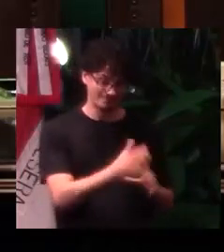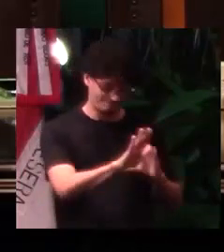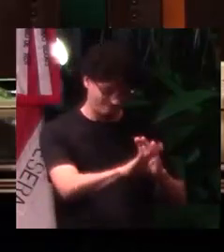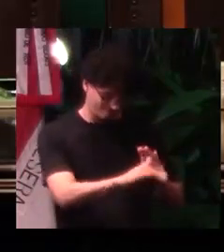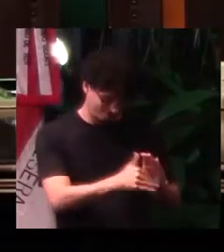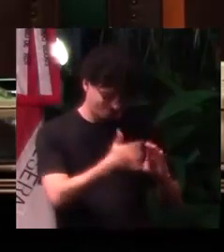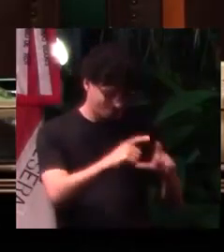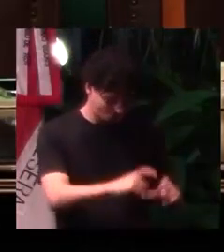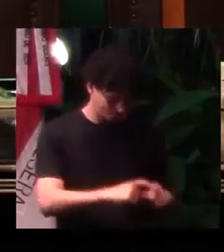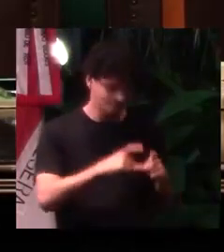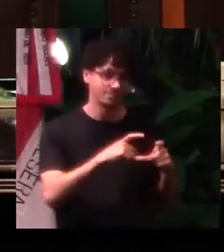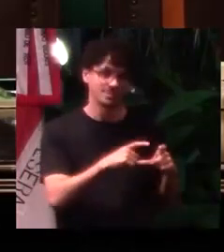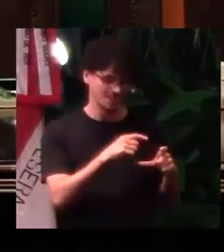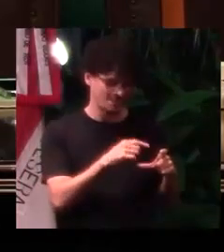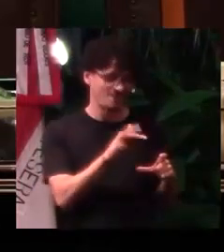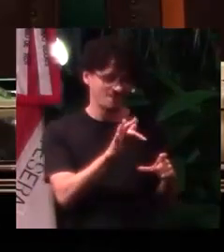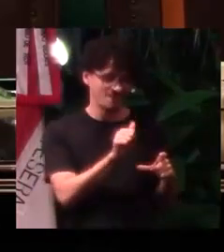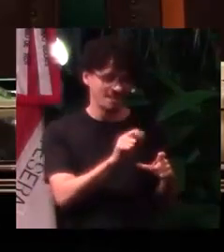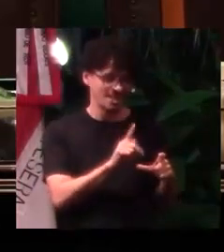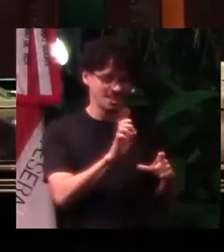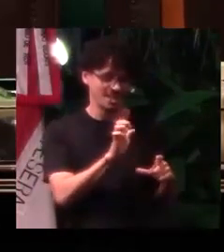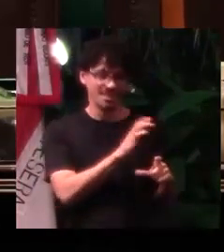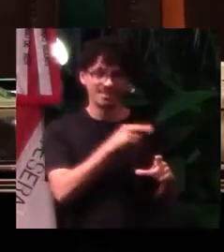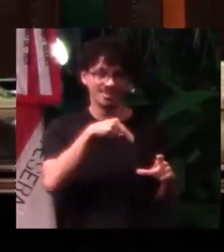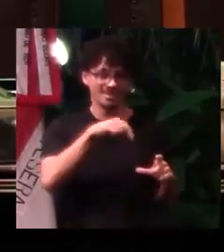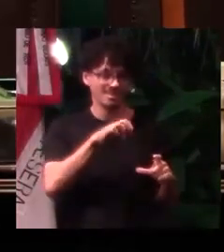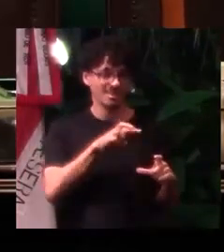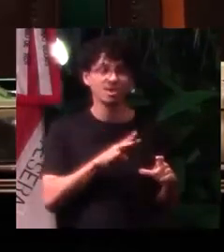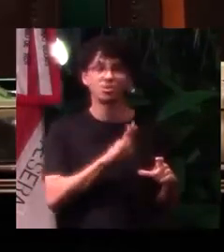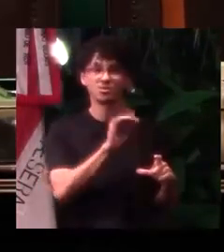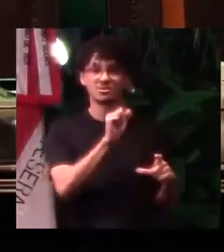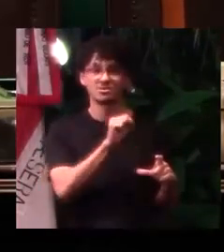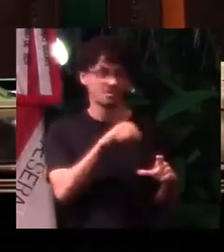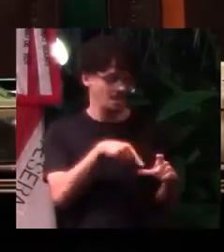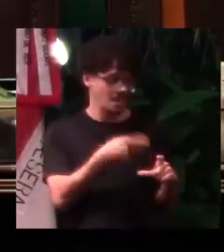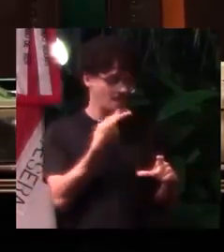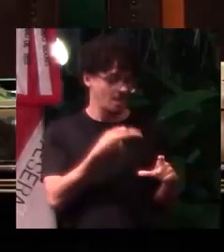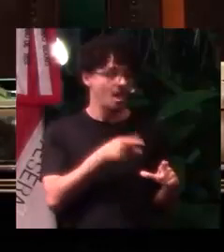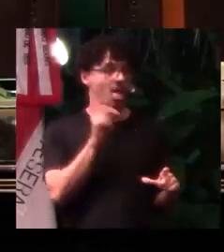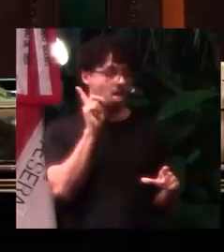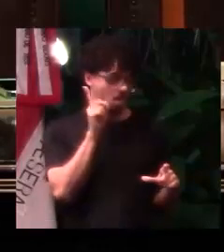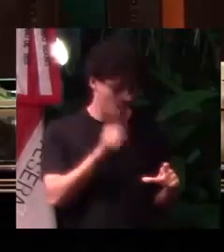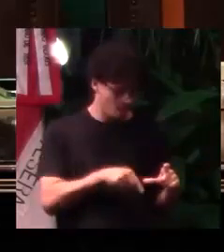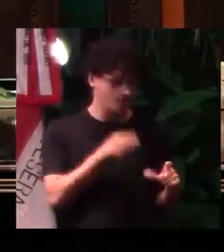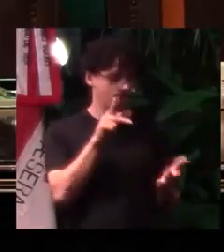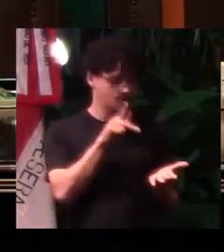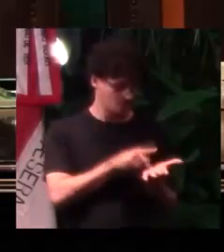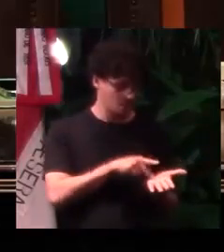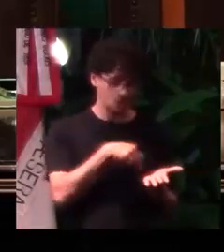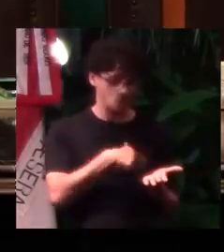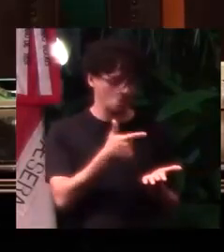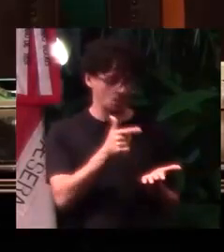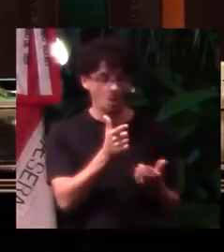que nós muitas vezes chamamos fake news, ela chega já te dizendo, é isto, não há outra